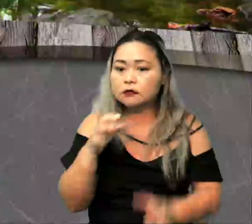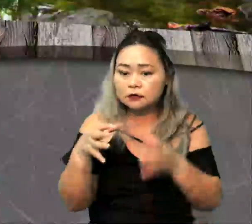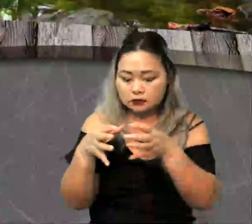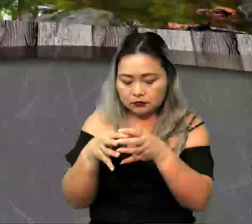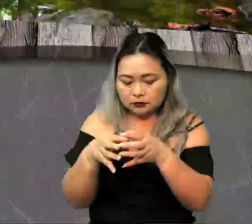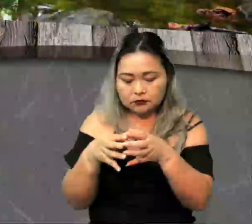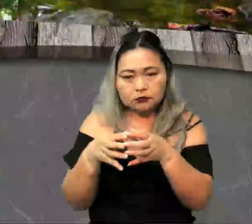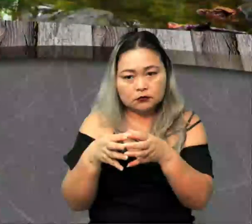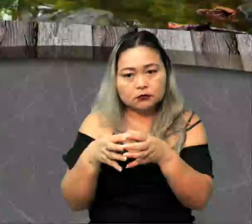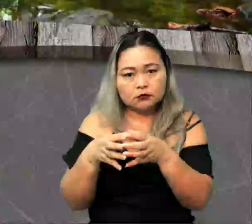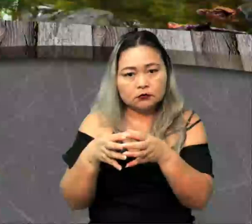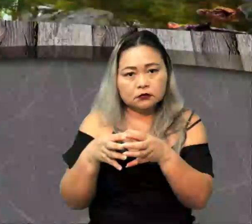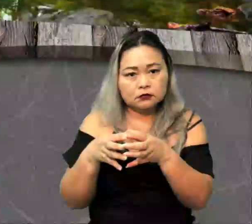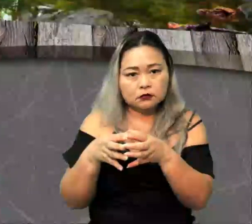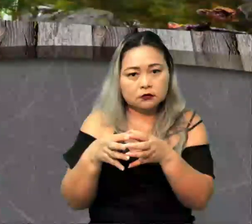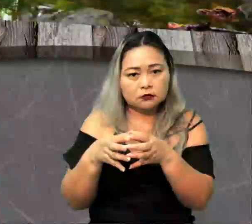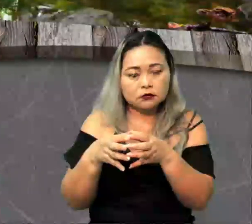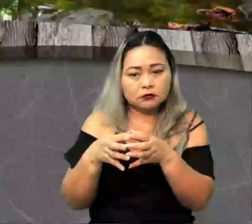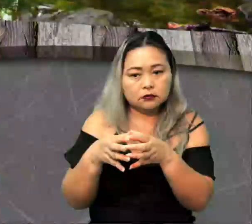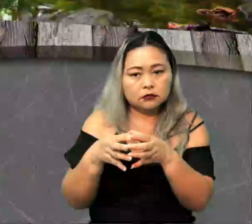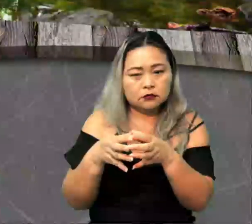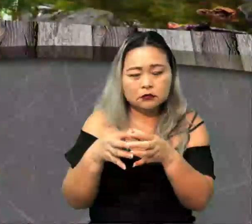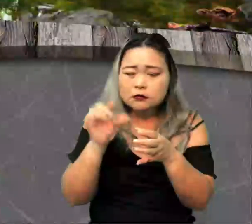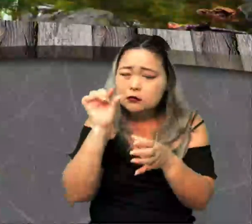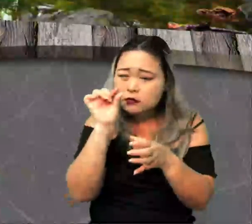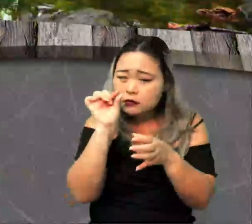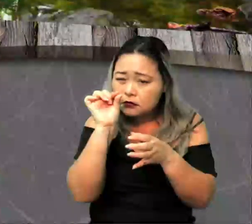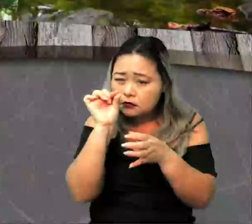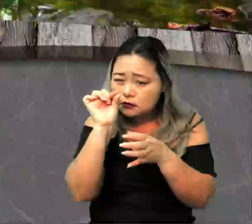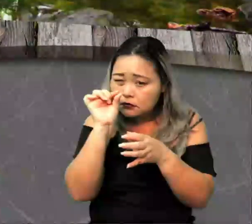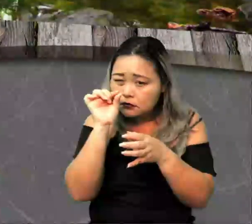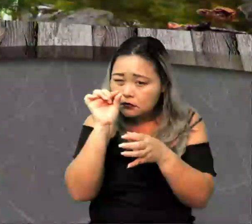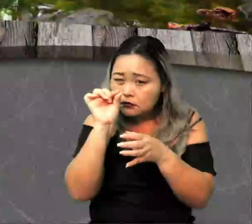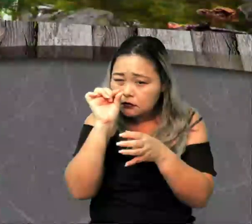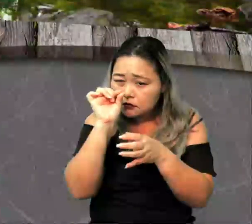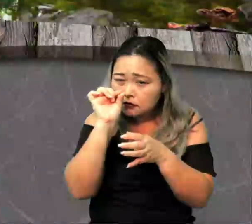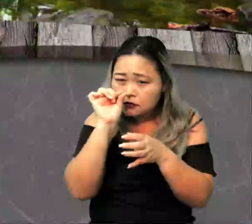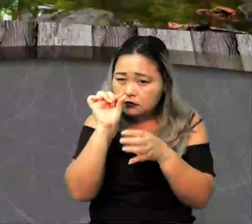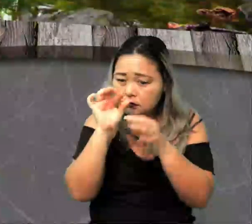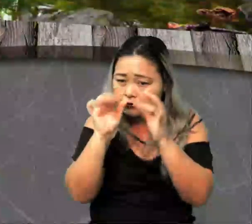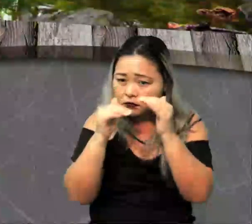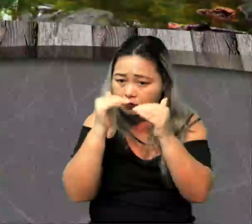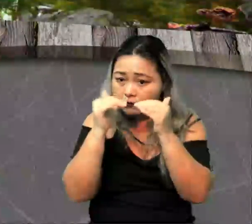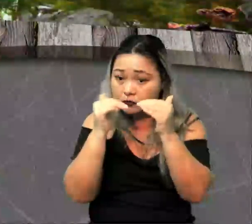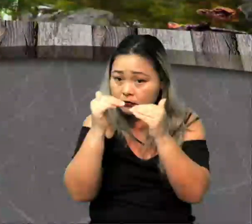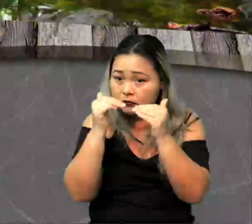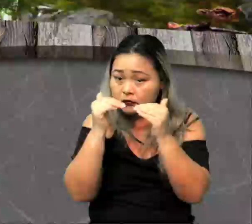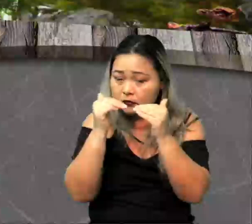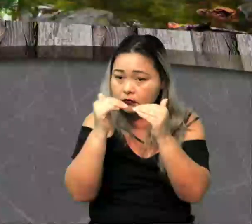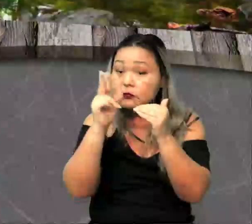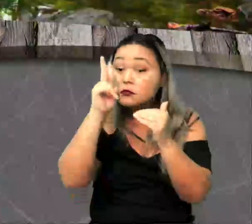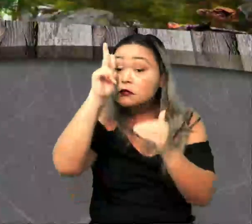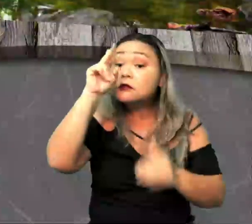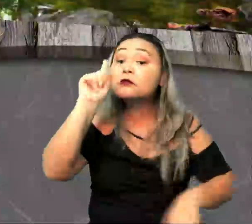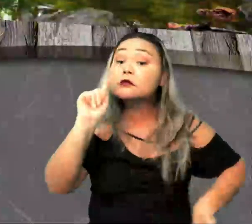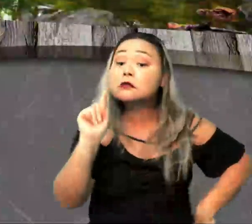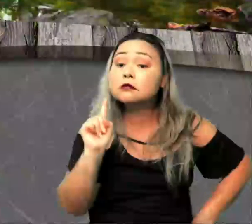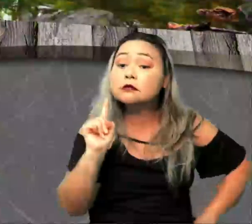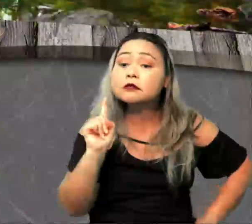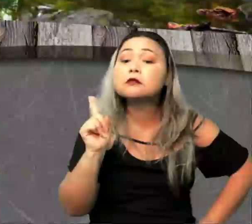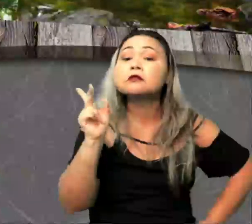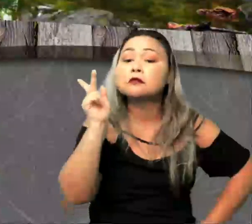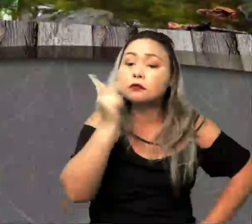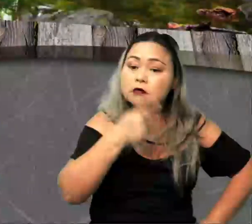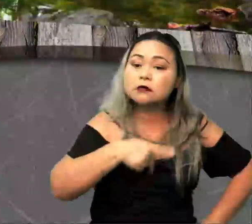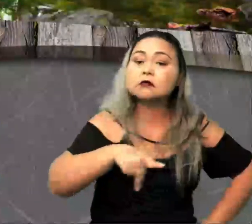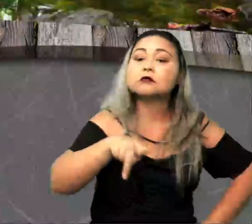grupo aí que tem um pequeno crescimento, pequeno desenvolvimento. Quem lembra? As